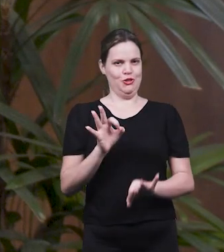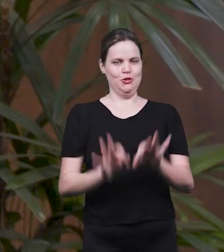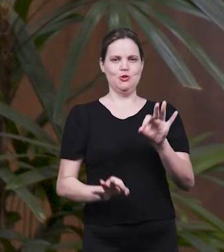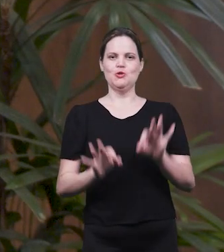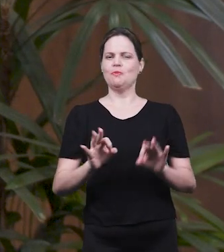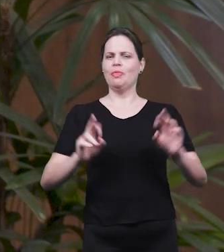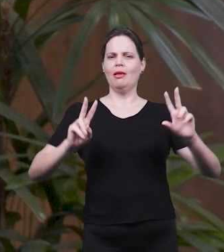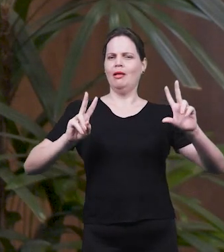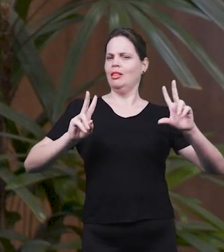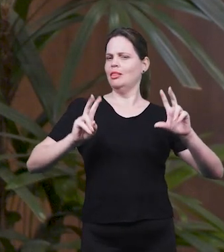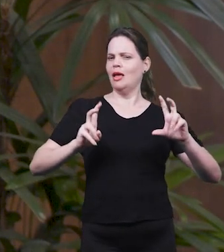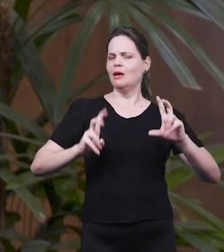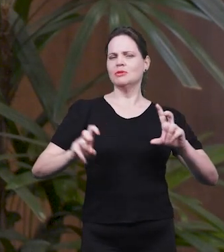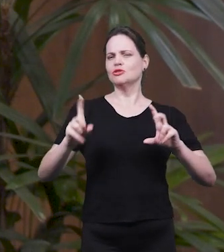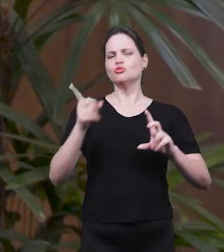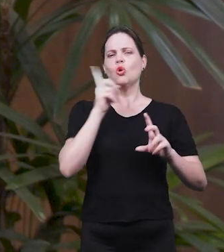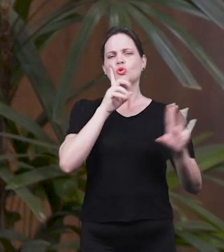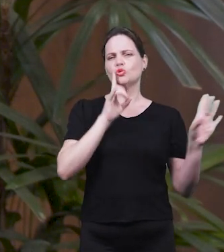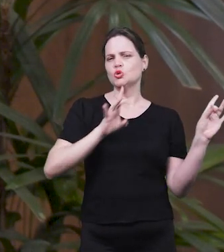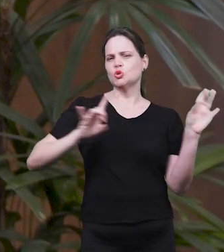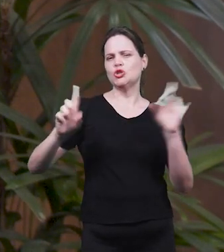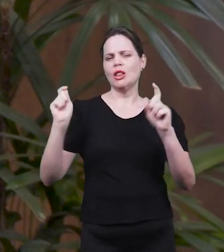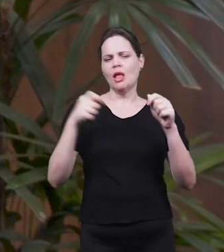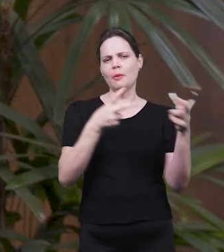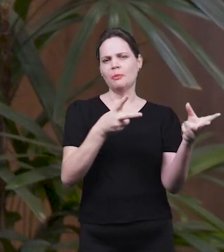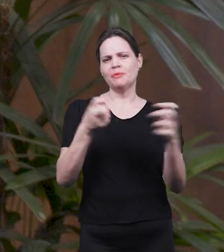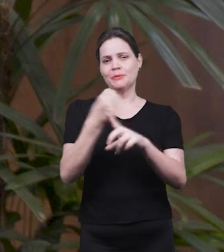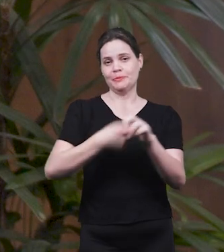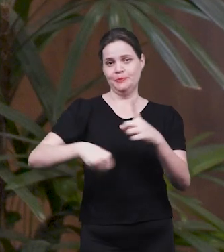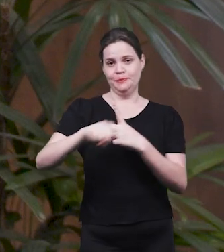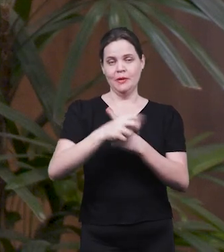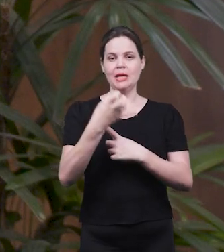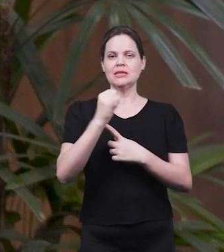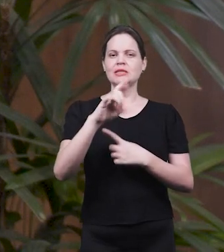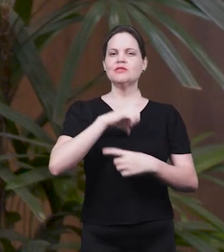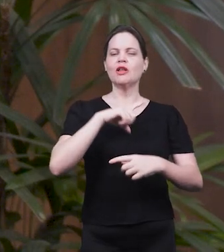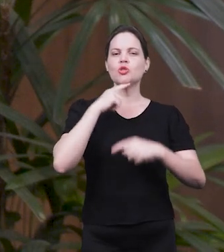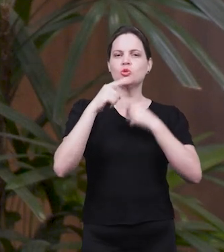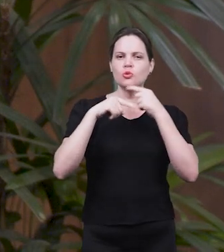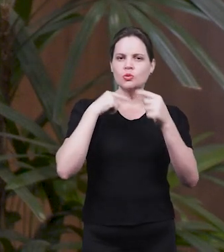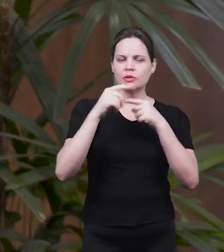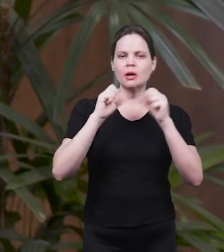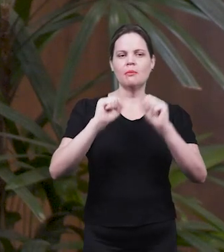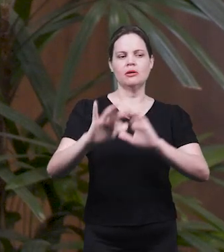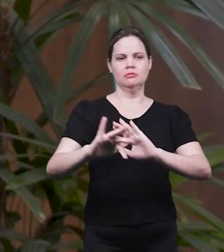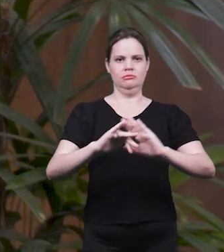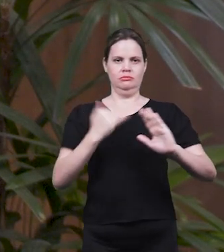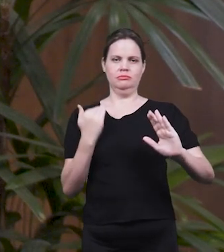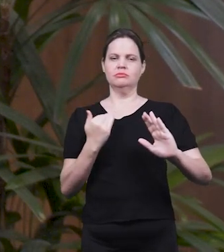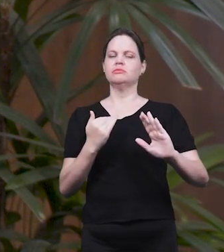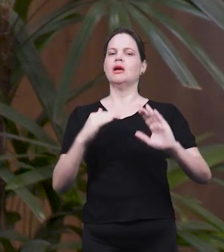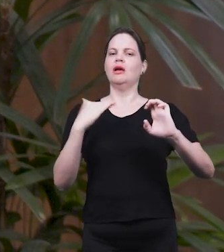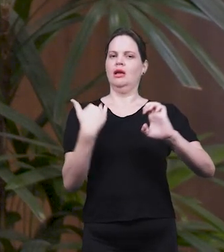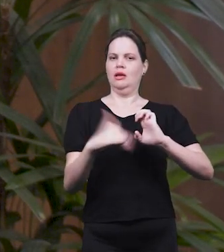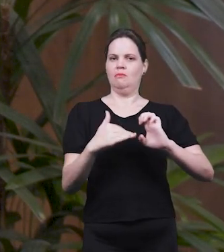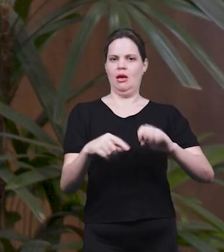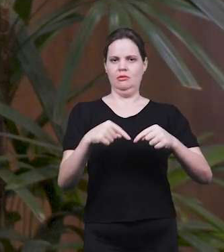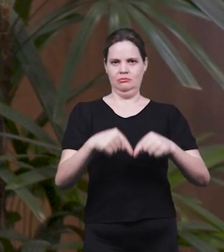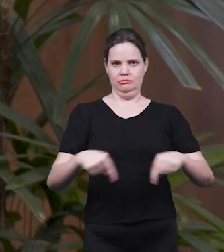em nosso cotidiano. Lembramos ainda que você pode enviar suas dúvidas ao nosso e-mail que vai aparecer aí na sua tela. O e-mail